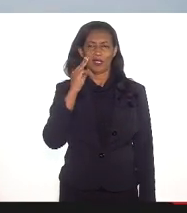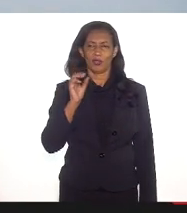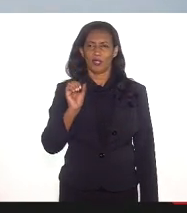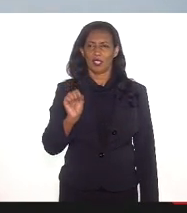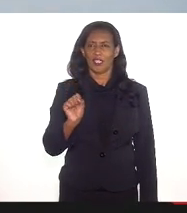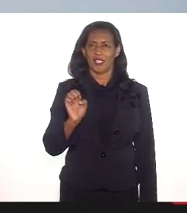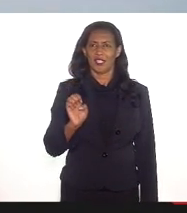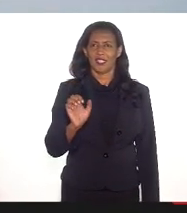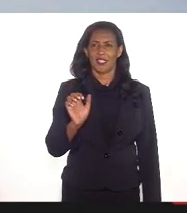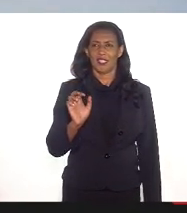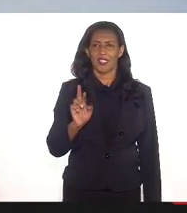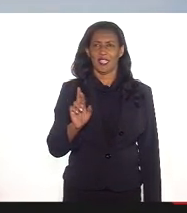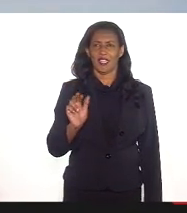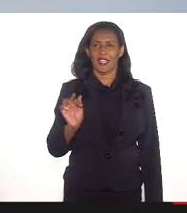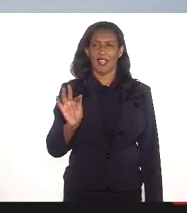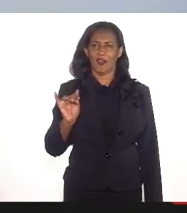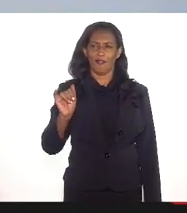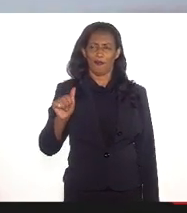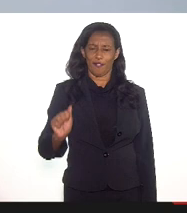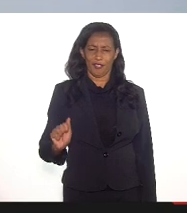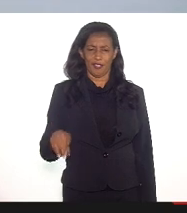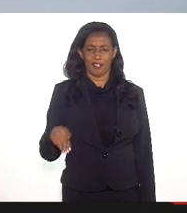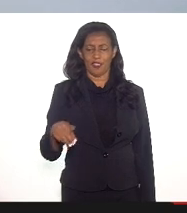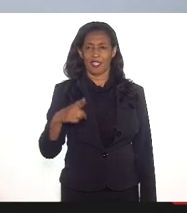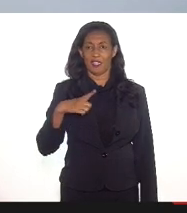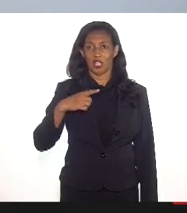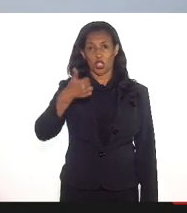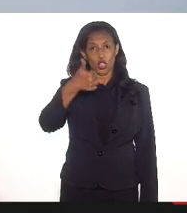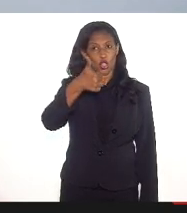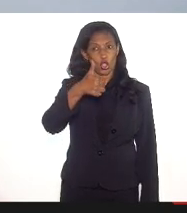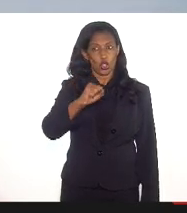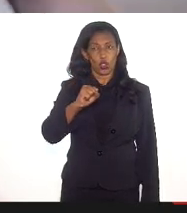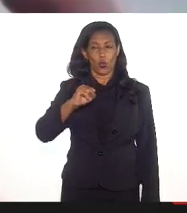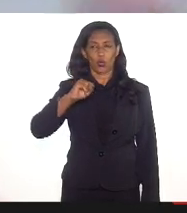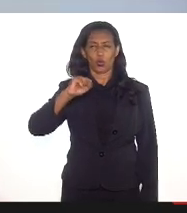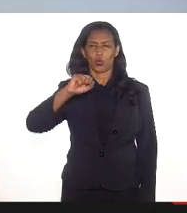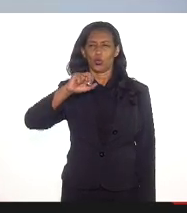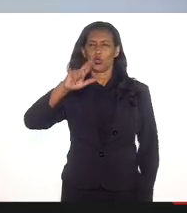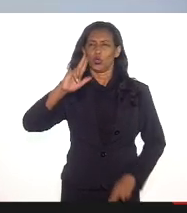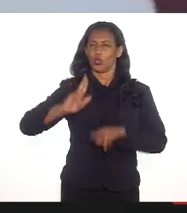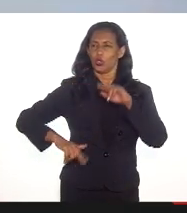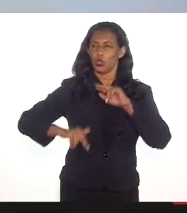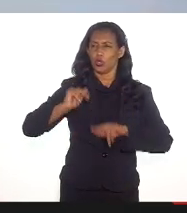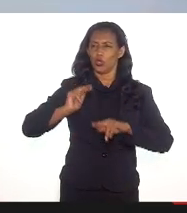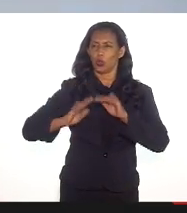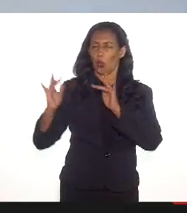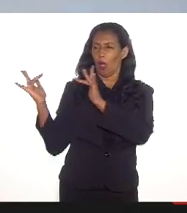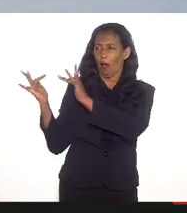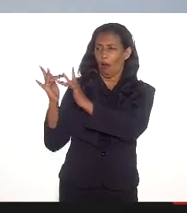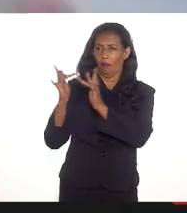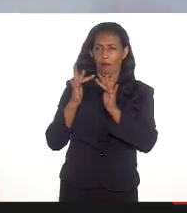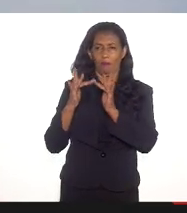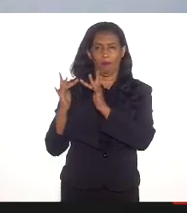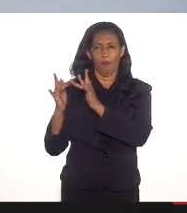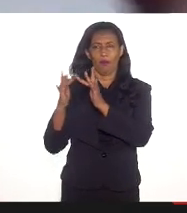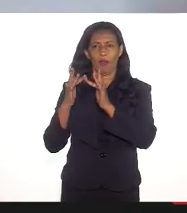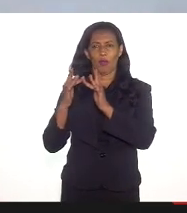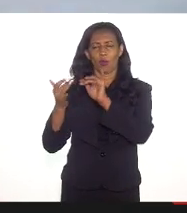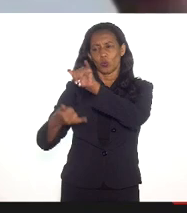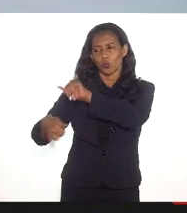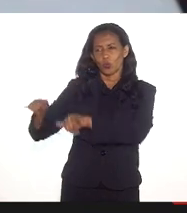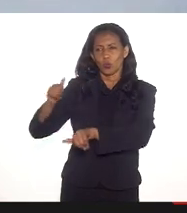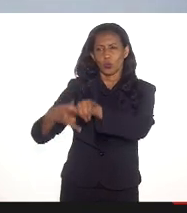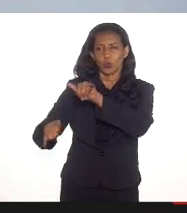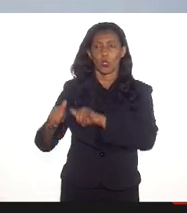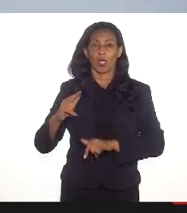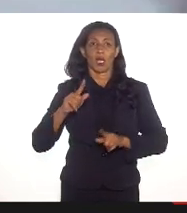Serafim, que era a governança dialógica, teve 18 de junho de 2019 o acordo para os laboratórios, depois teve um